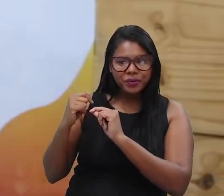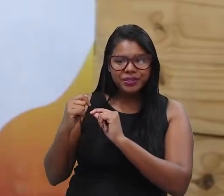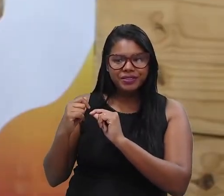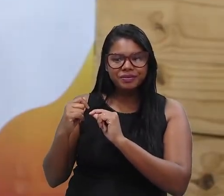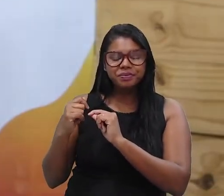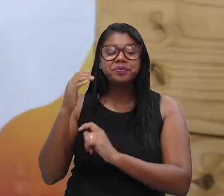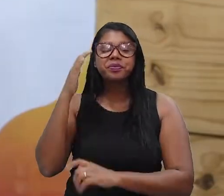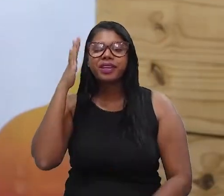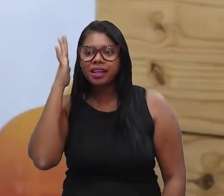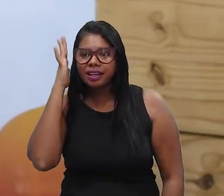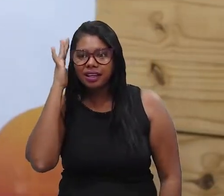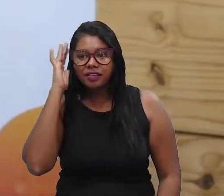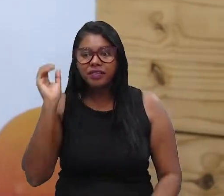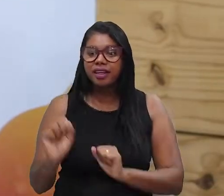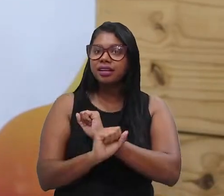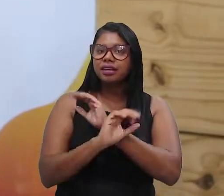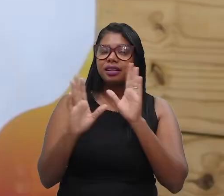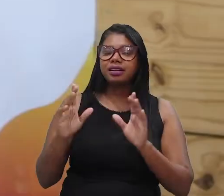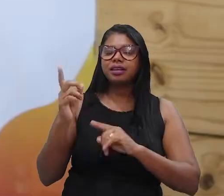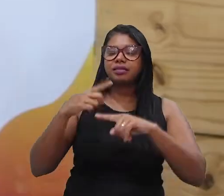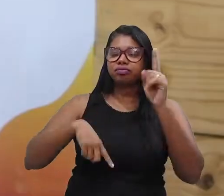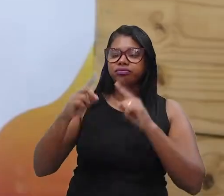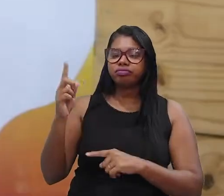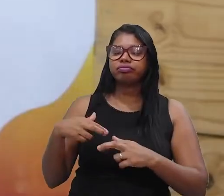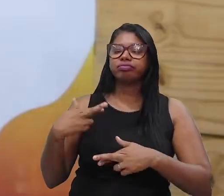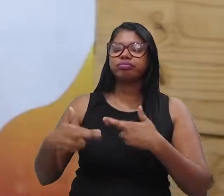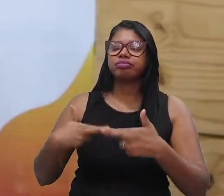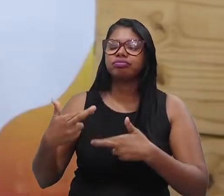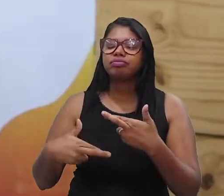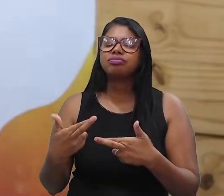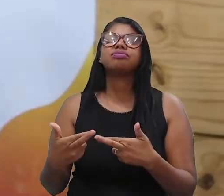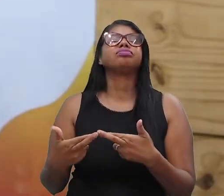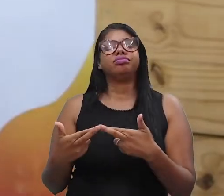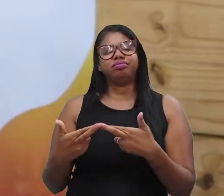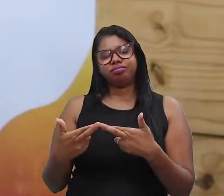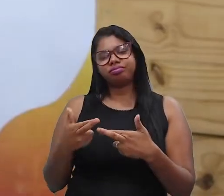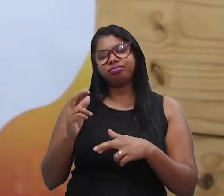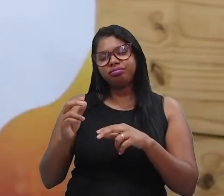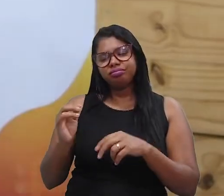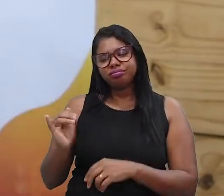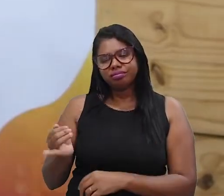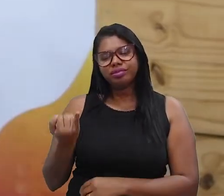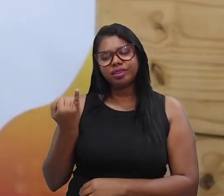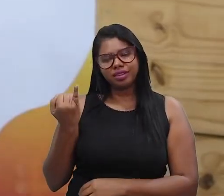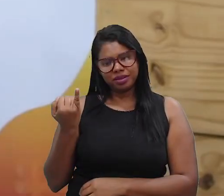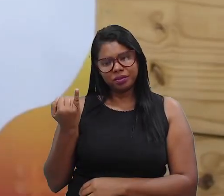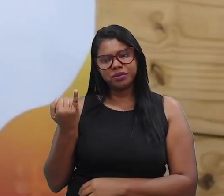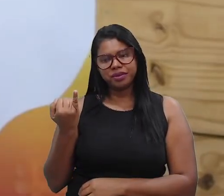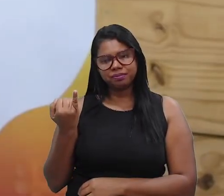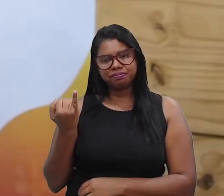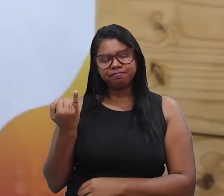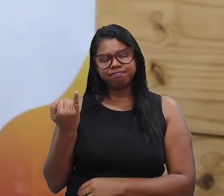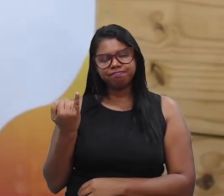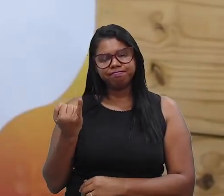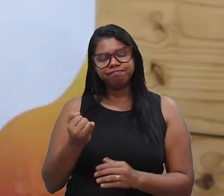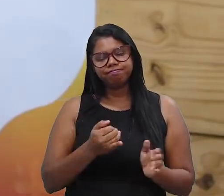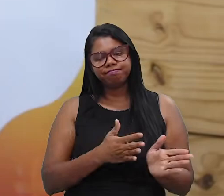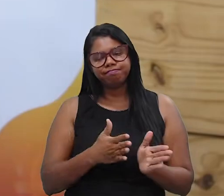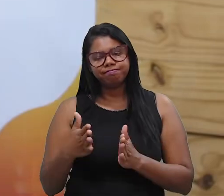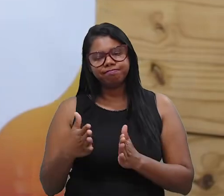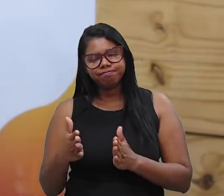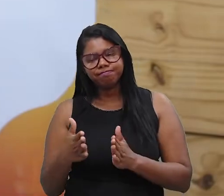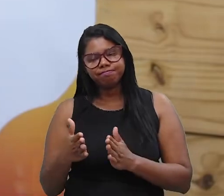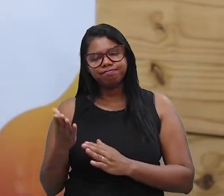vai entender que reutilizar, refazer, reaproveitar é o caminho para se